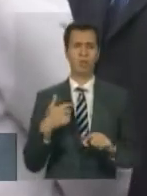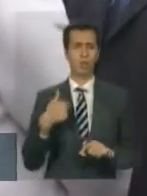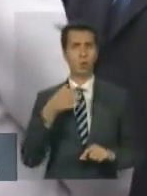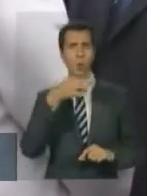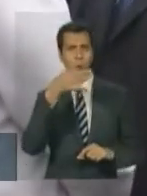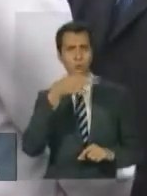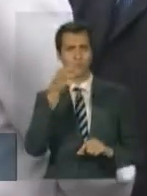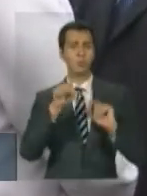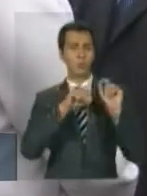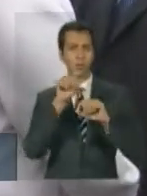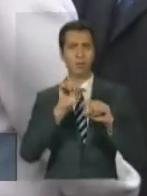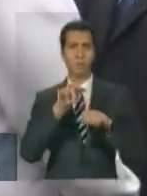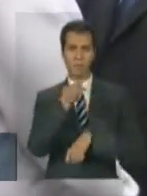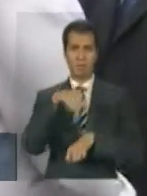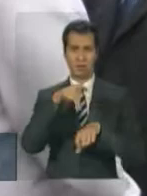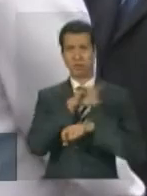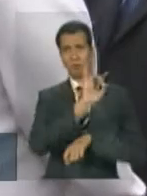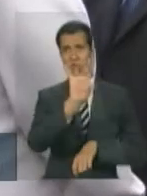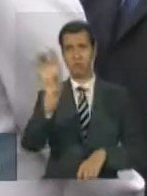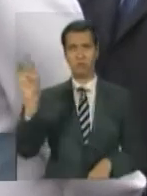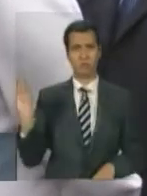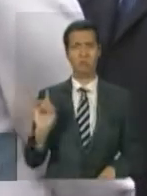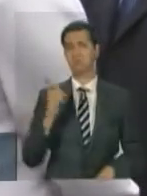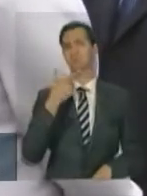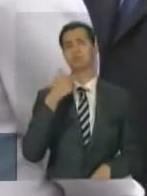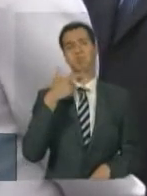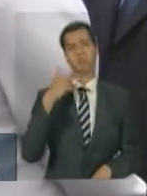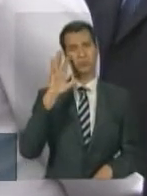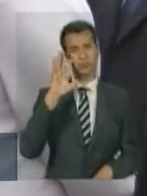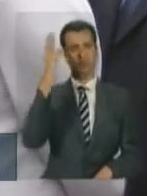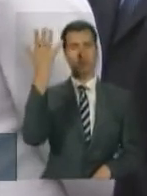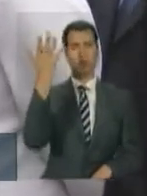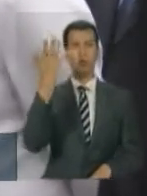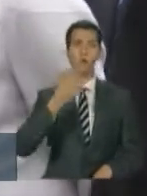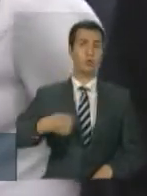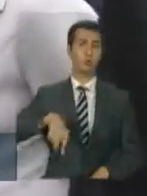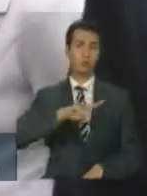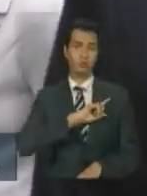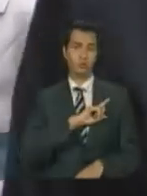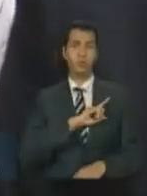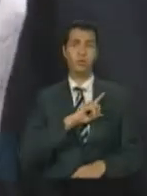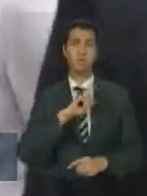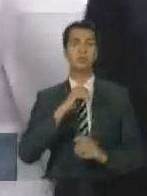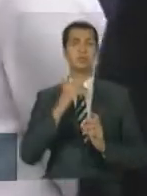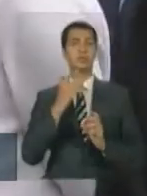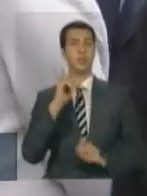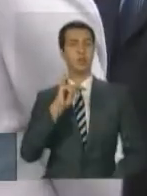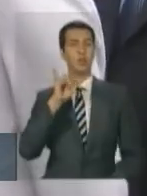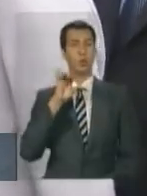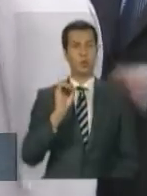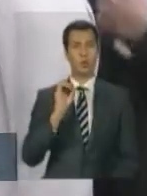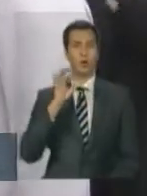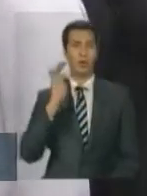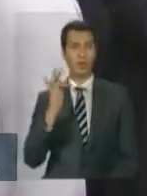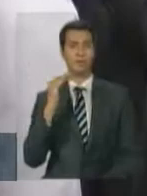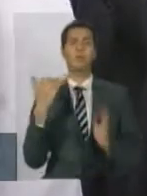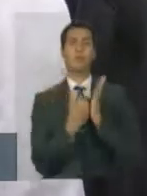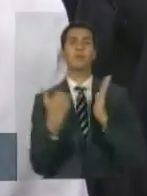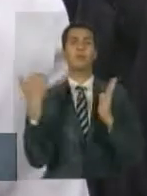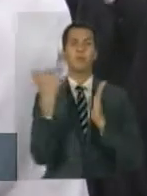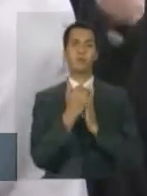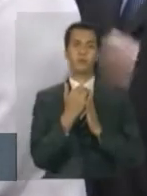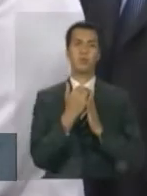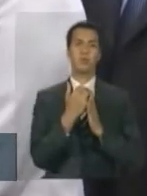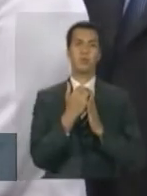cada país ou cada região toma as suas medidas, assim como nós aumentamos o IOF sobre derivativos over